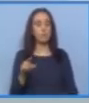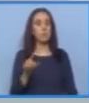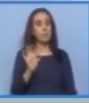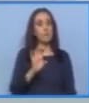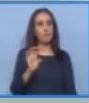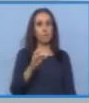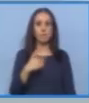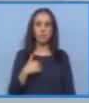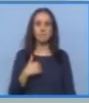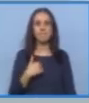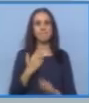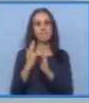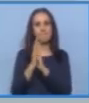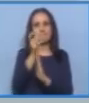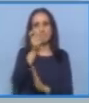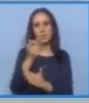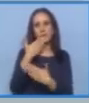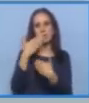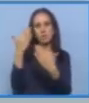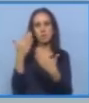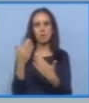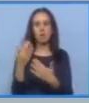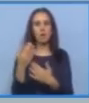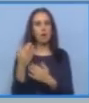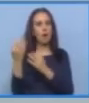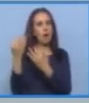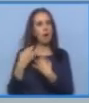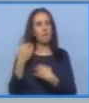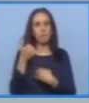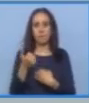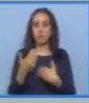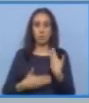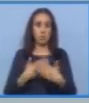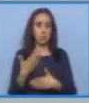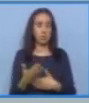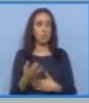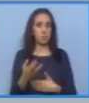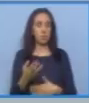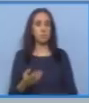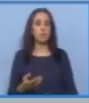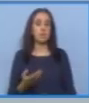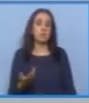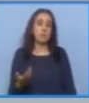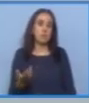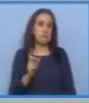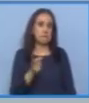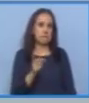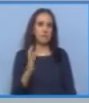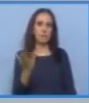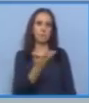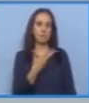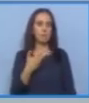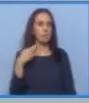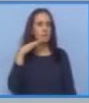também de agradecer àqueles missionários o tanto bem que têm feito e continuam a fazer. E foi isso, um ambiente muito,